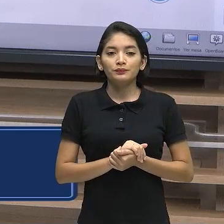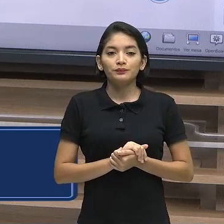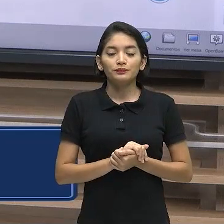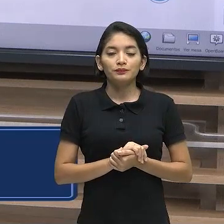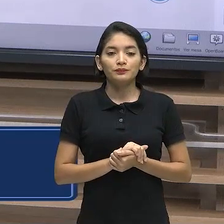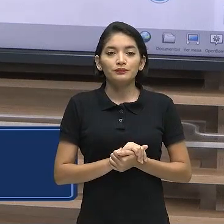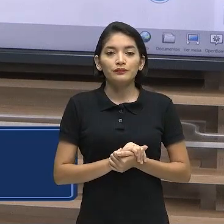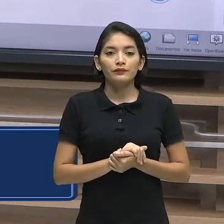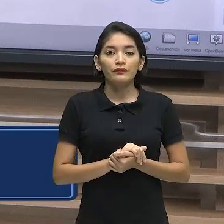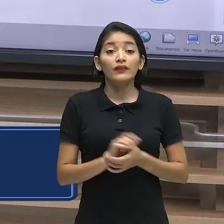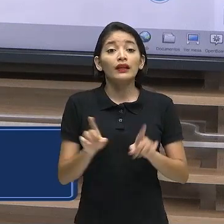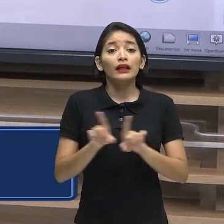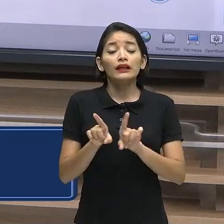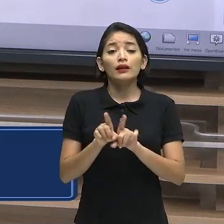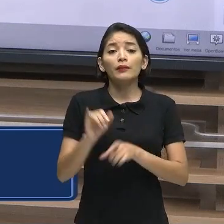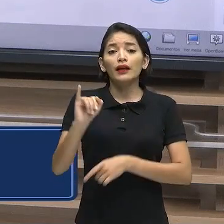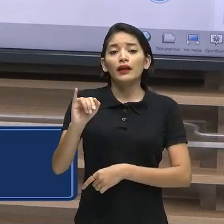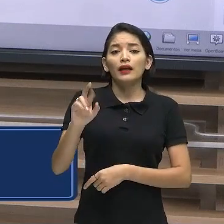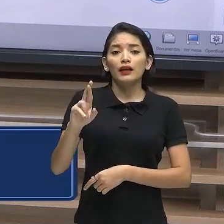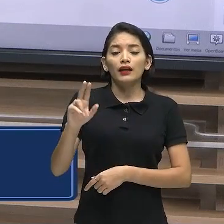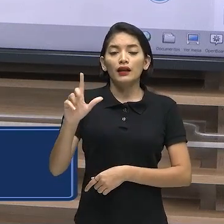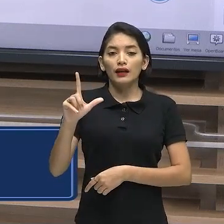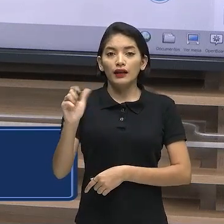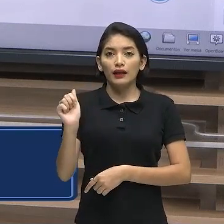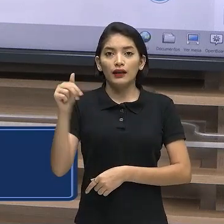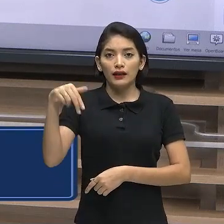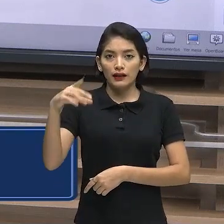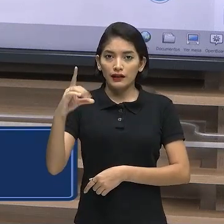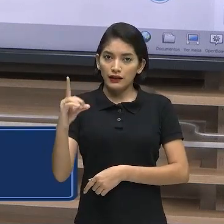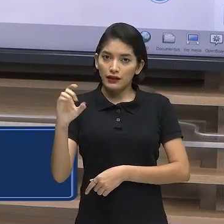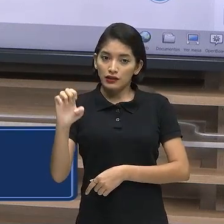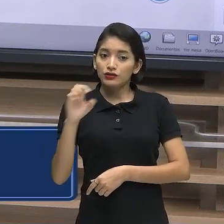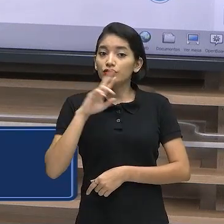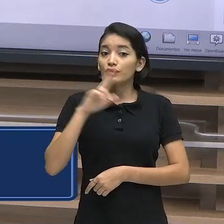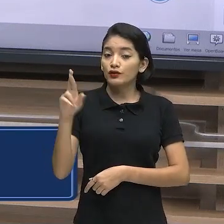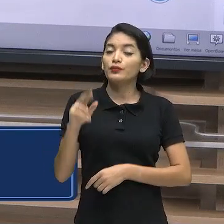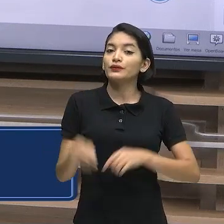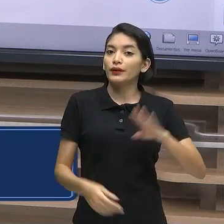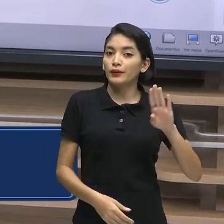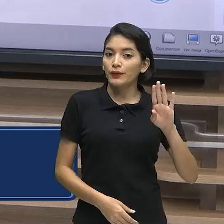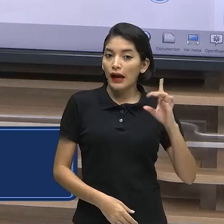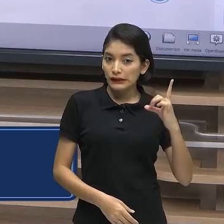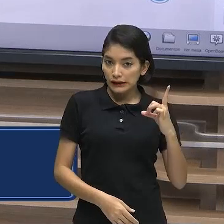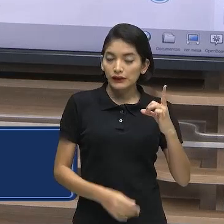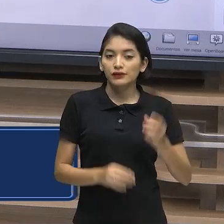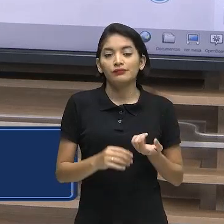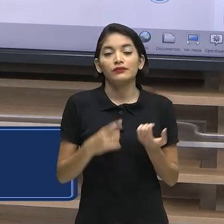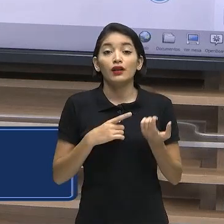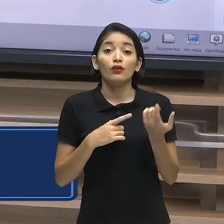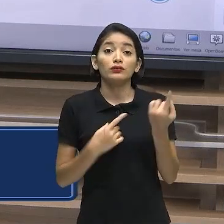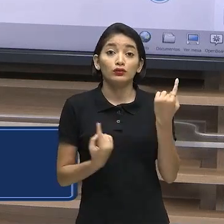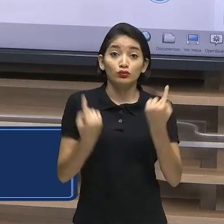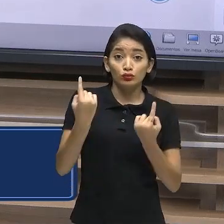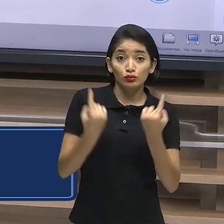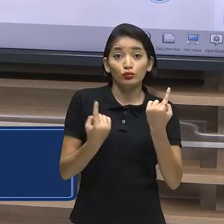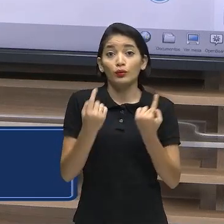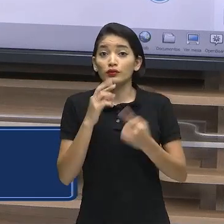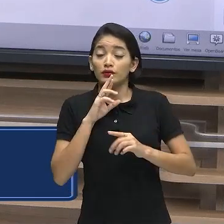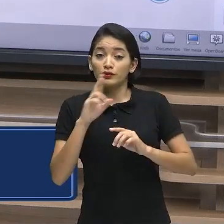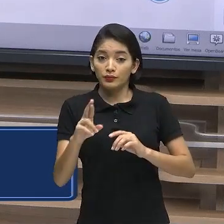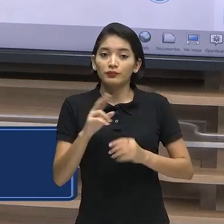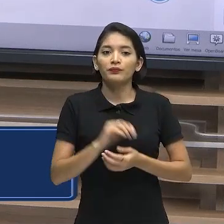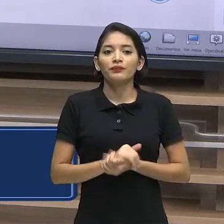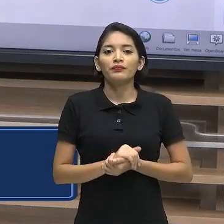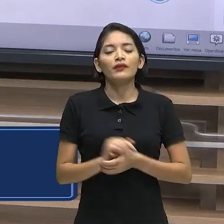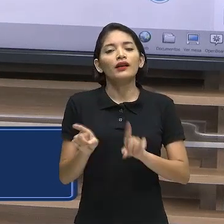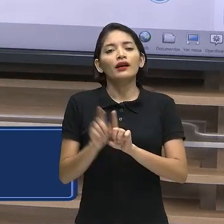Temos a Irlande, né? Irlande marcou a letra D, né? Então até agora nós temos duas alternativas. Temos mais uma, ó. A